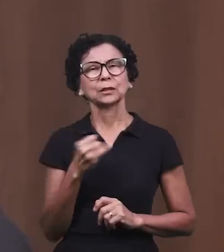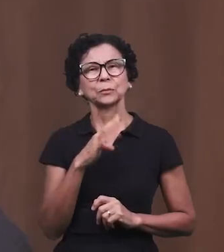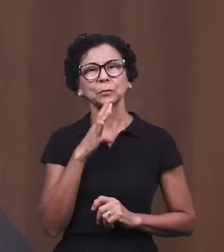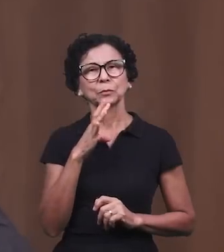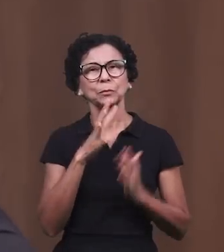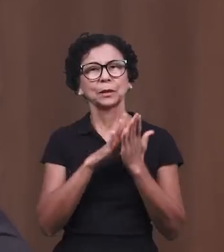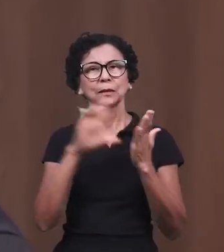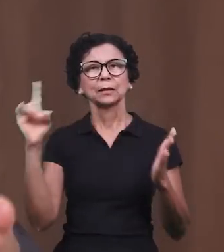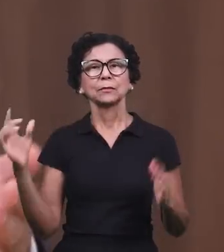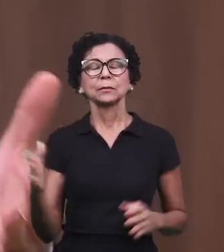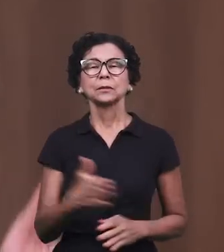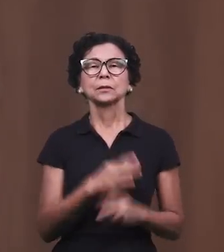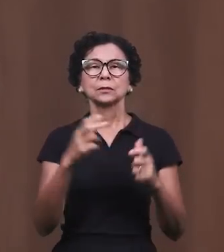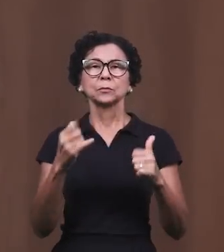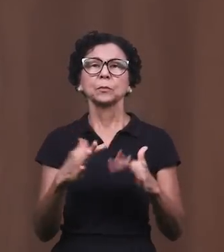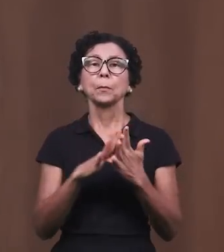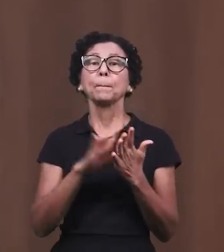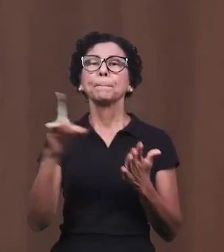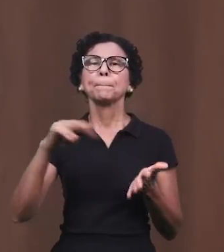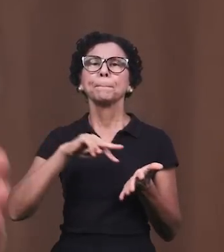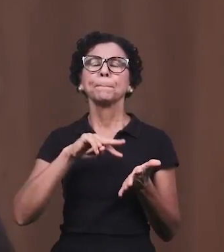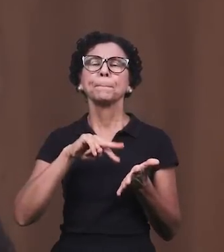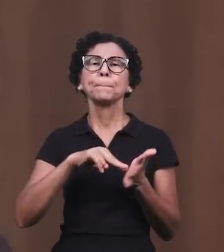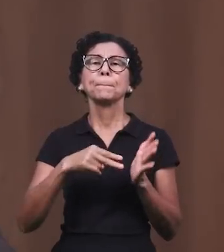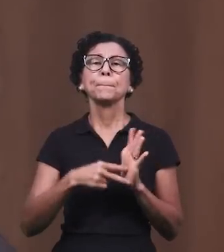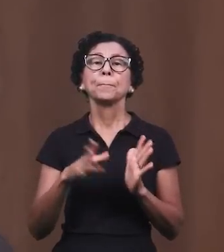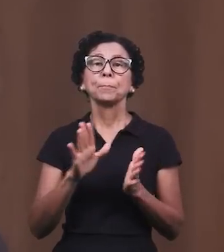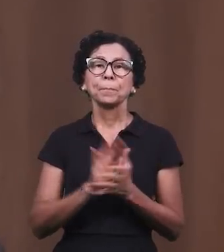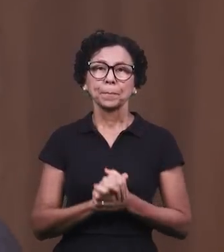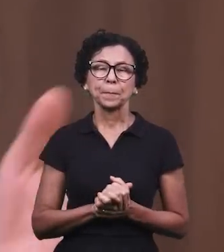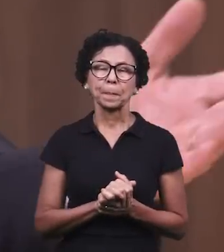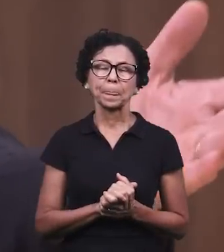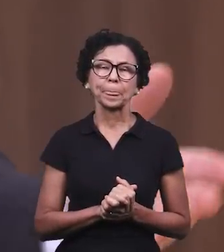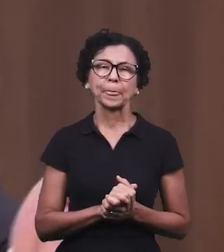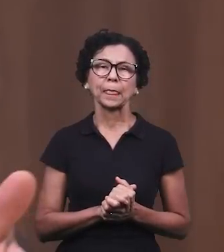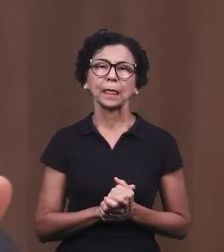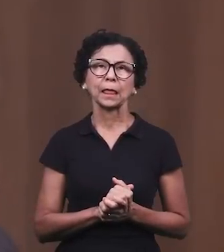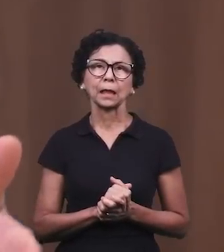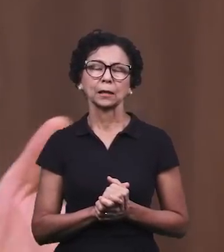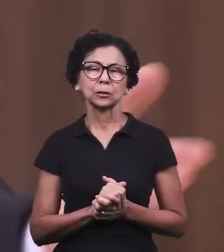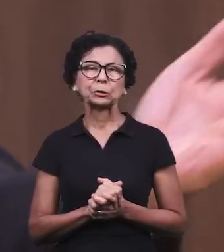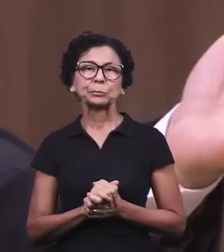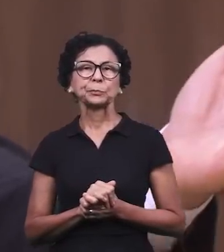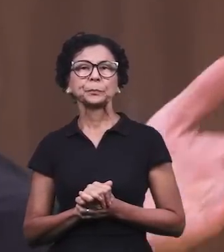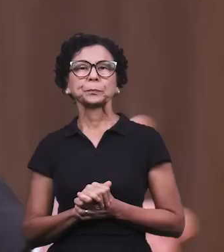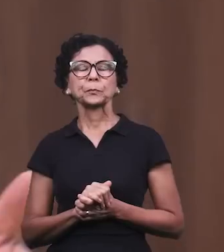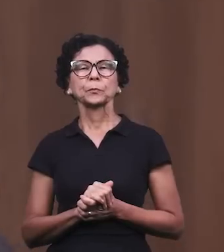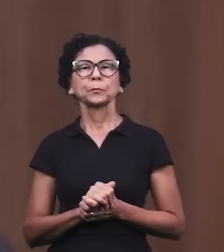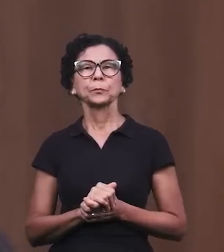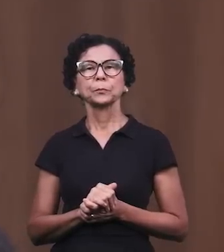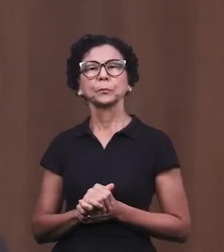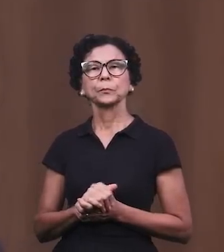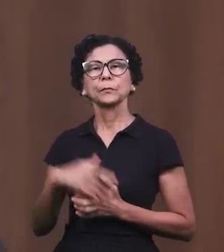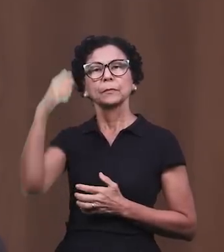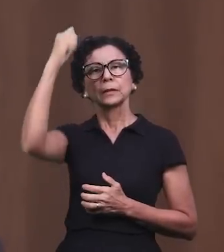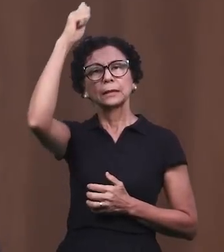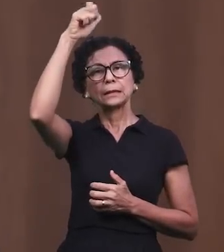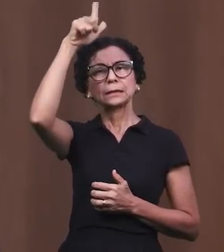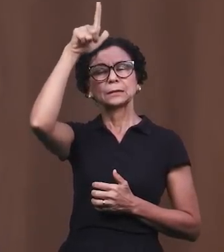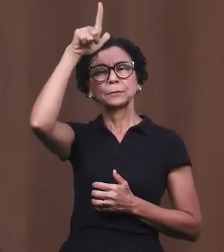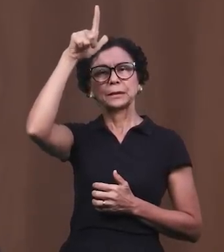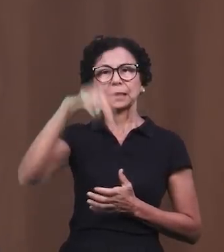da palavra. Então, nós vemos o que é a Bíblia. Então, a Bíblia, ela foi escrita, né? A Bíblia, né? Que foi inspirada,